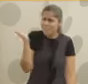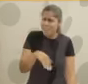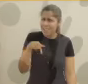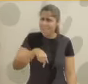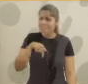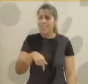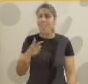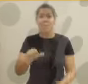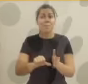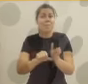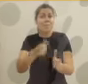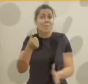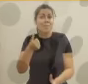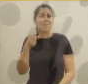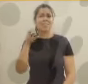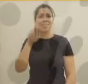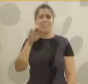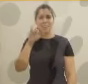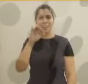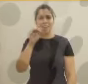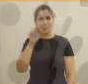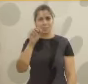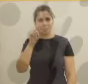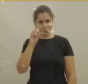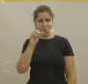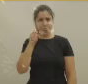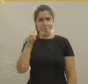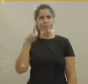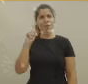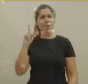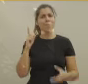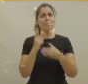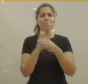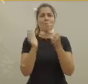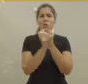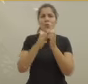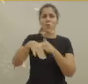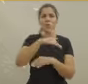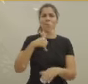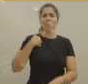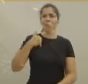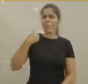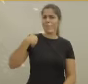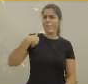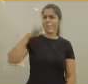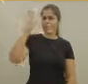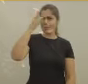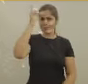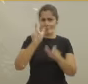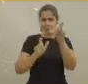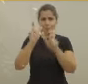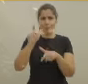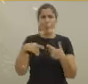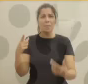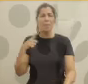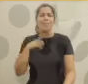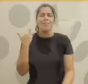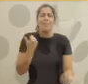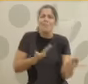poderia trazê-lo para cá? Ela falou, claro, traz ele para cá. Foi a primeira vez que o Ricardo foi para uma turma de